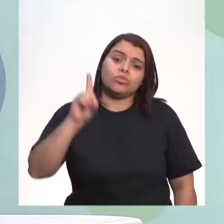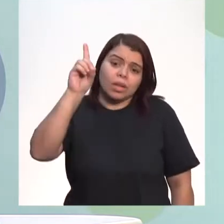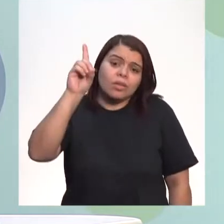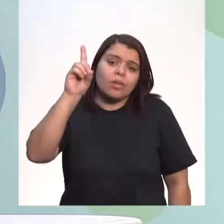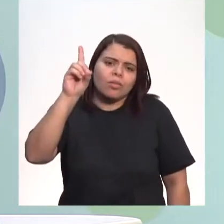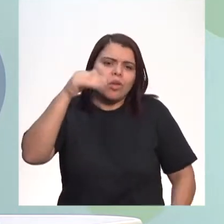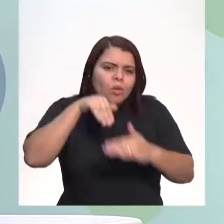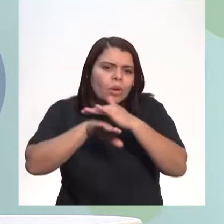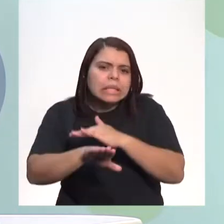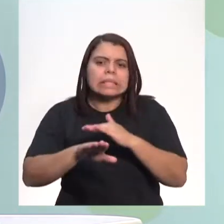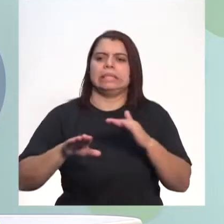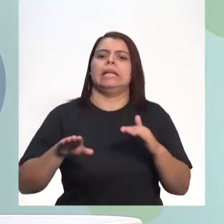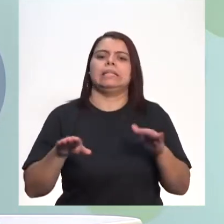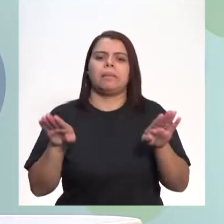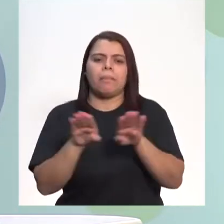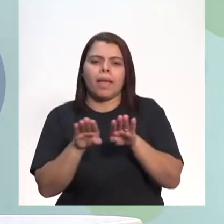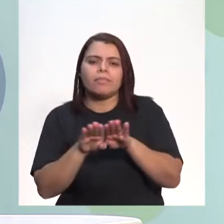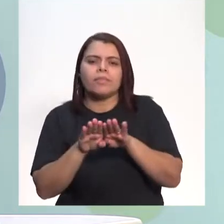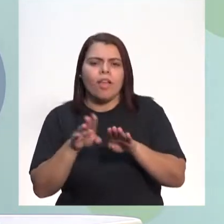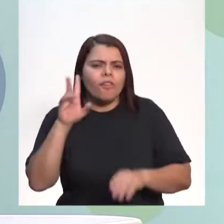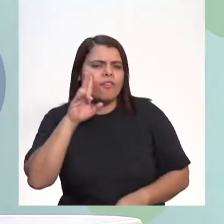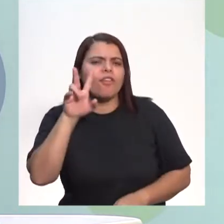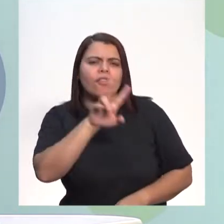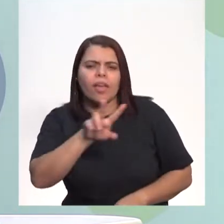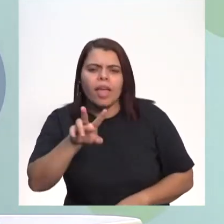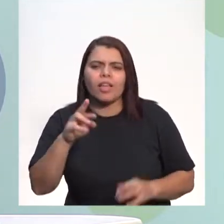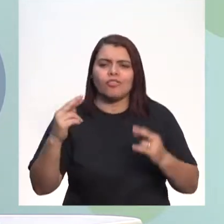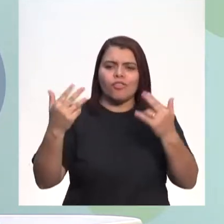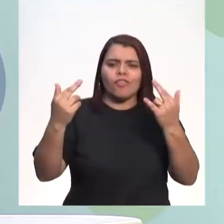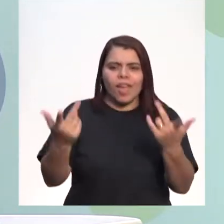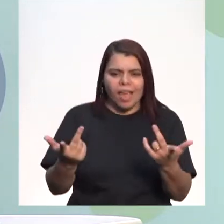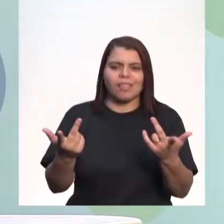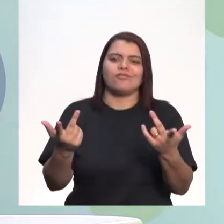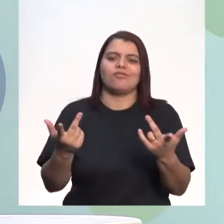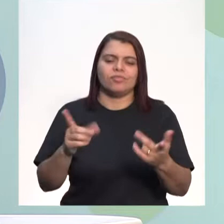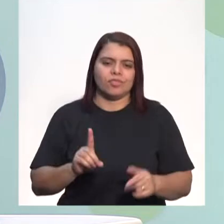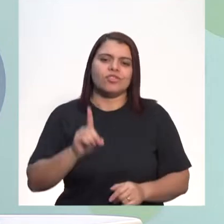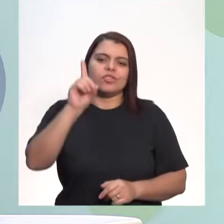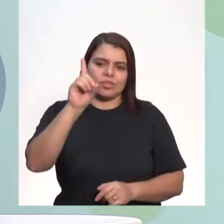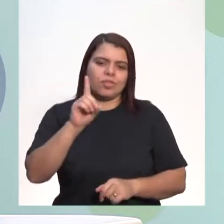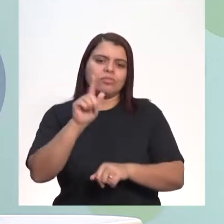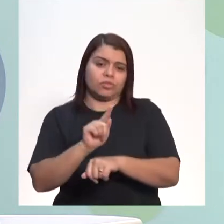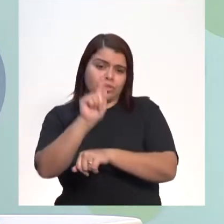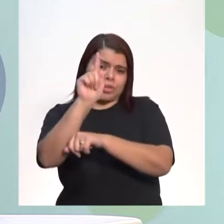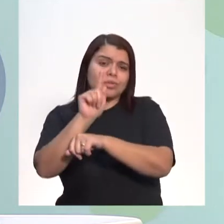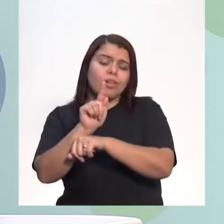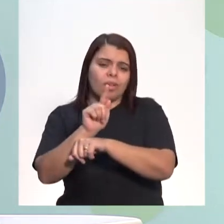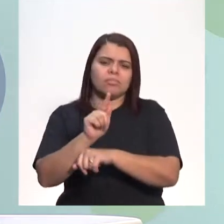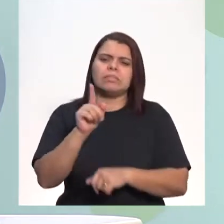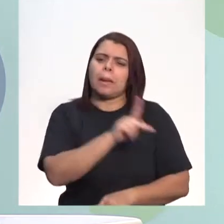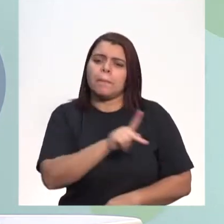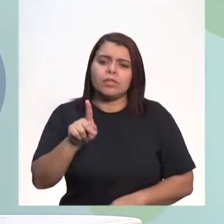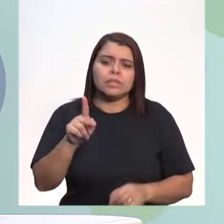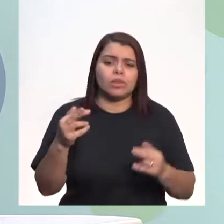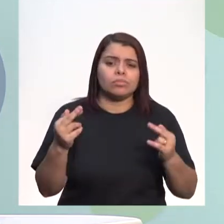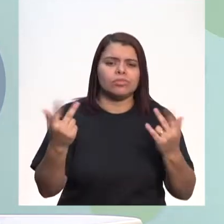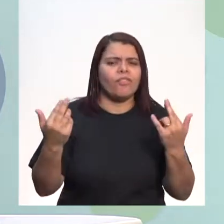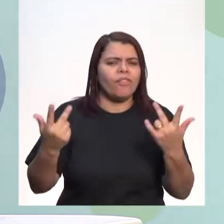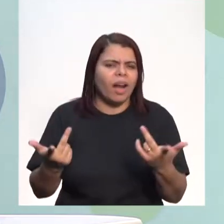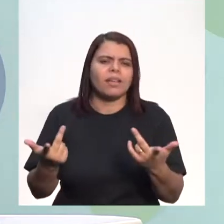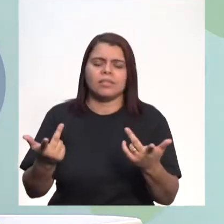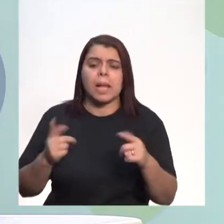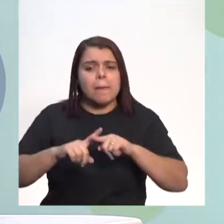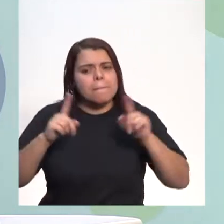chegar no pautas e percursos formativos em rede, vai estar lá gestor do lado e não professor. Mas todos têm acesso às